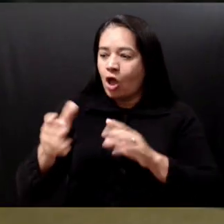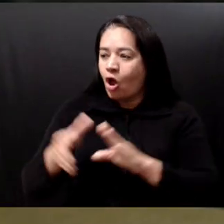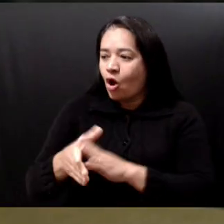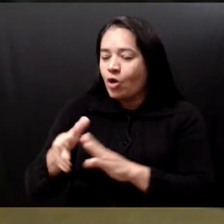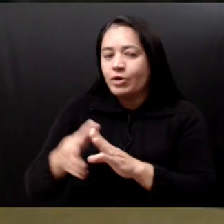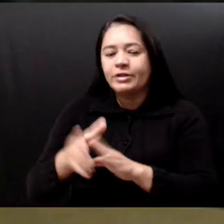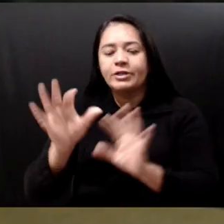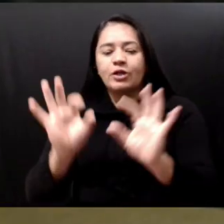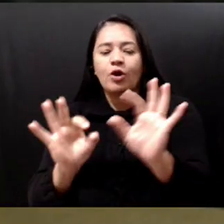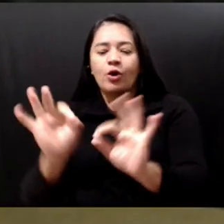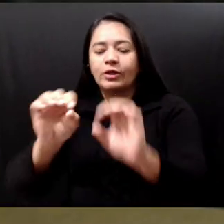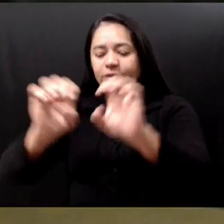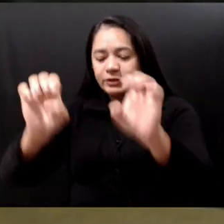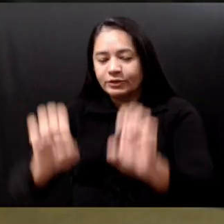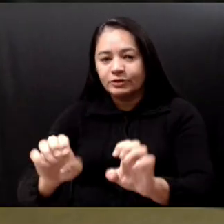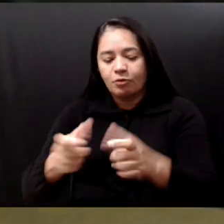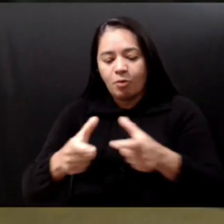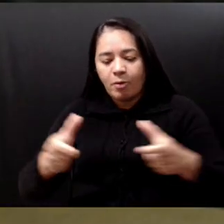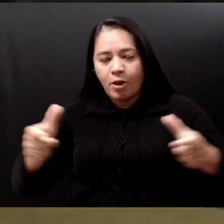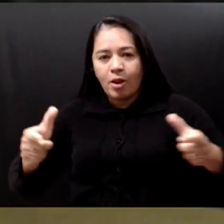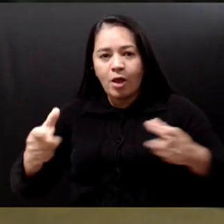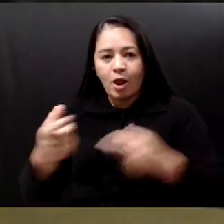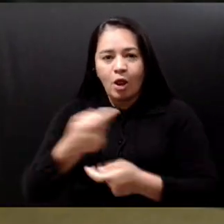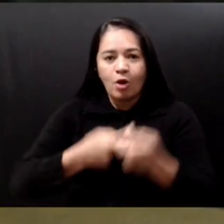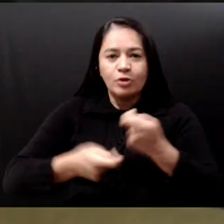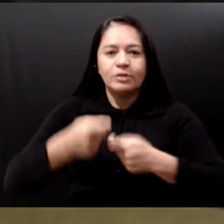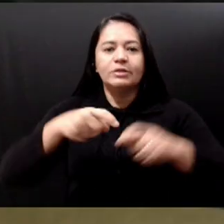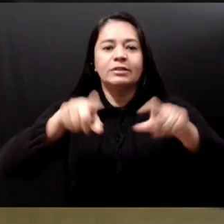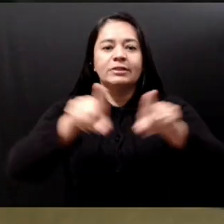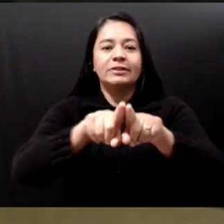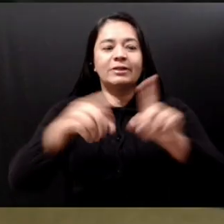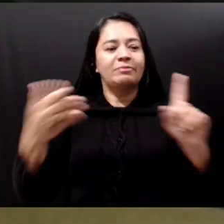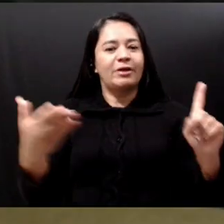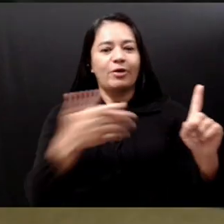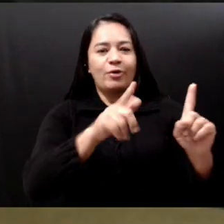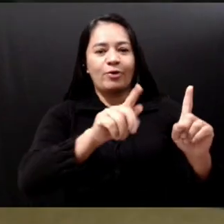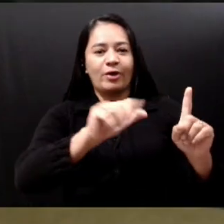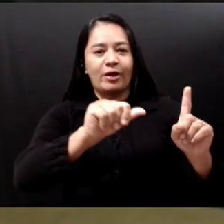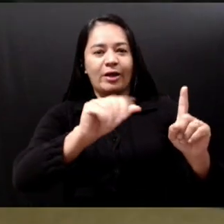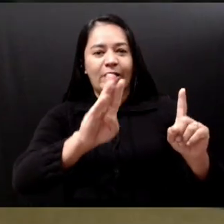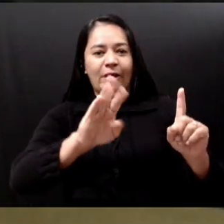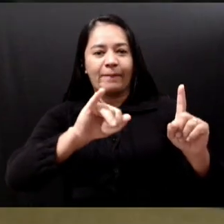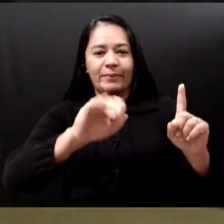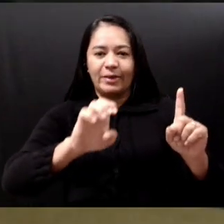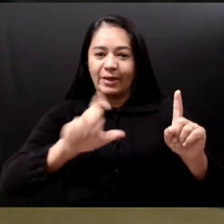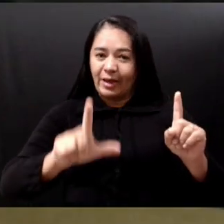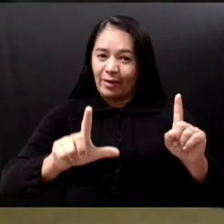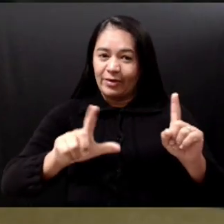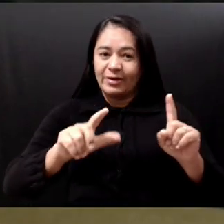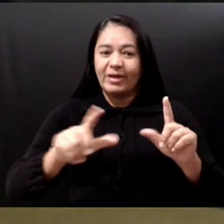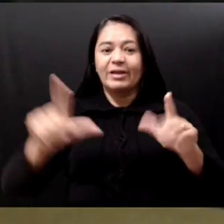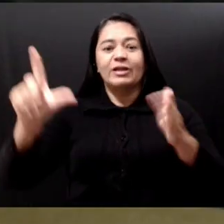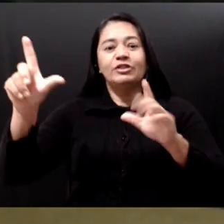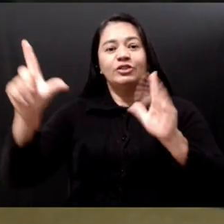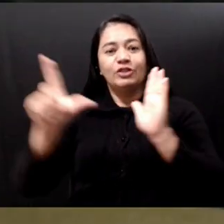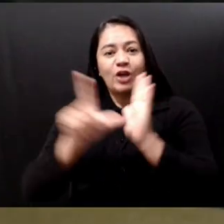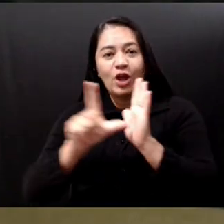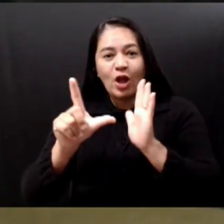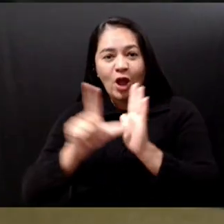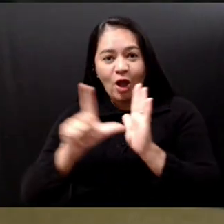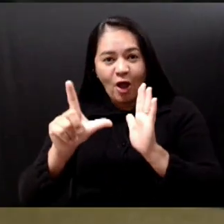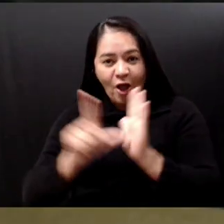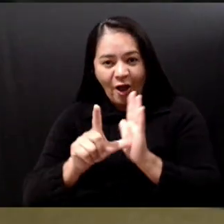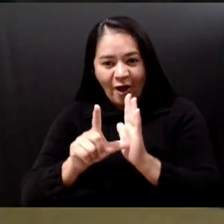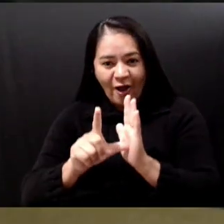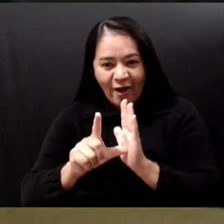e expandir seus negócios. E também o Gabriel, que é empreendedor de marketing digital, conhecido como o rei do